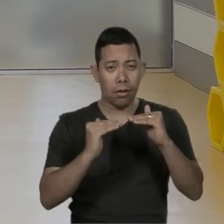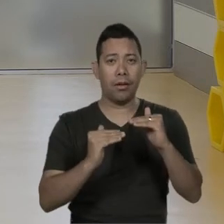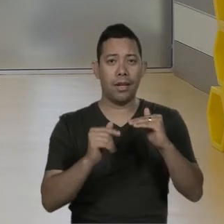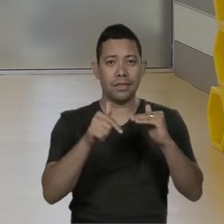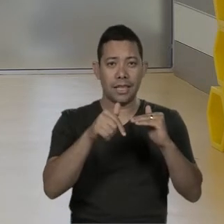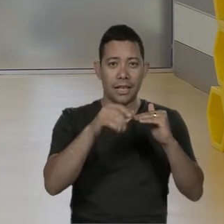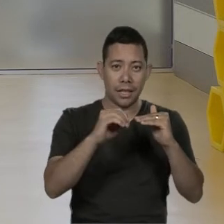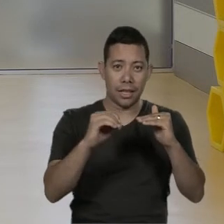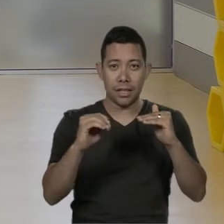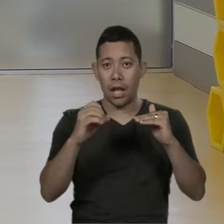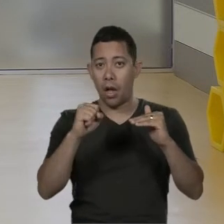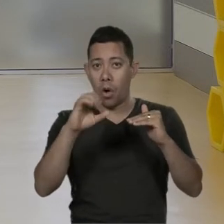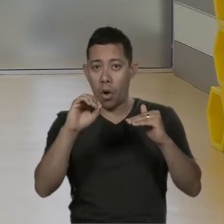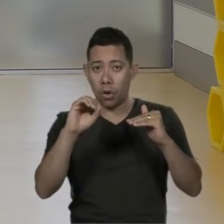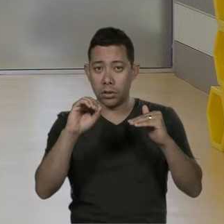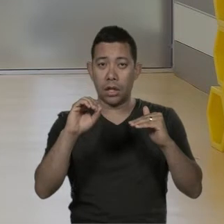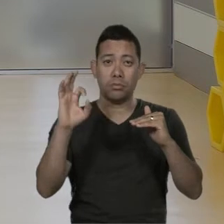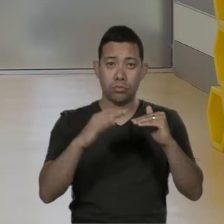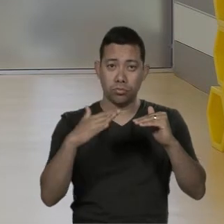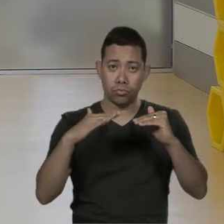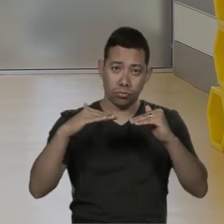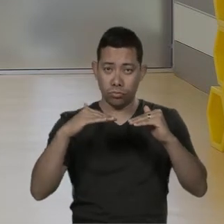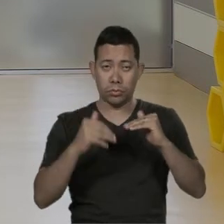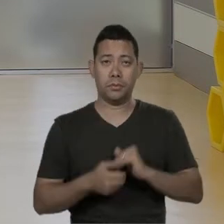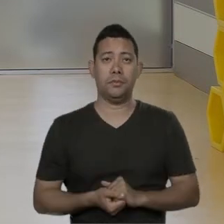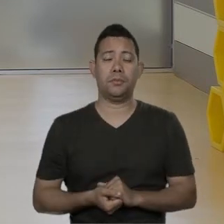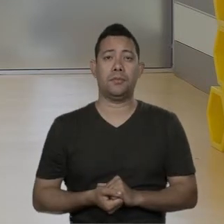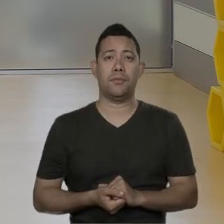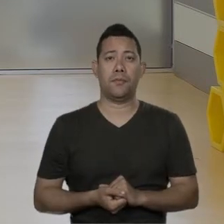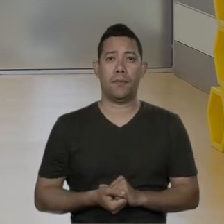70 a 80% da sua máxima.